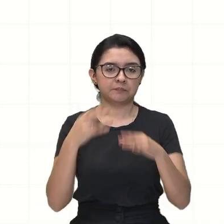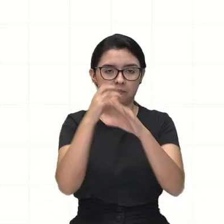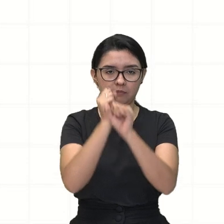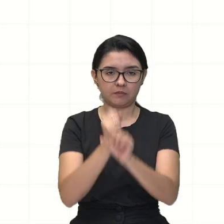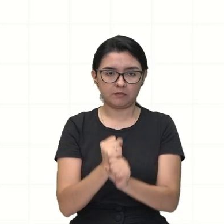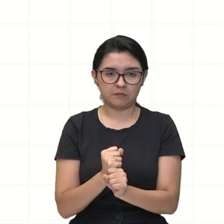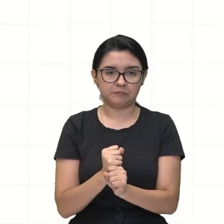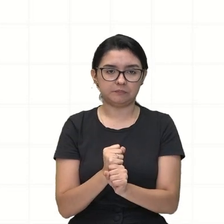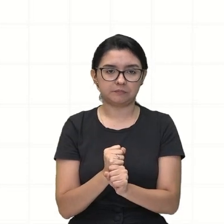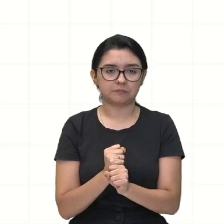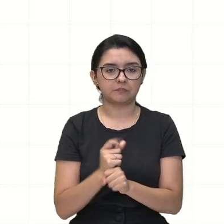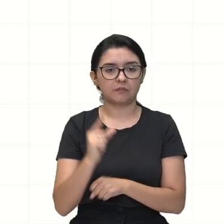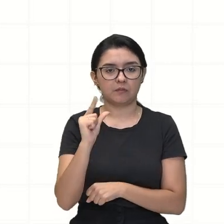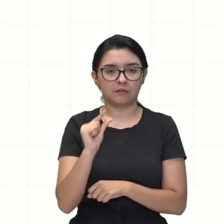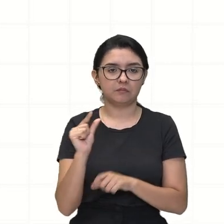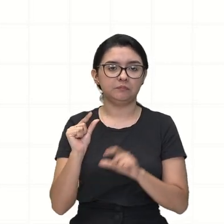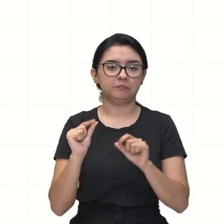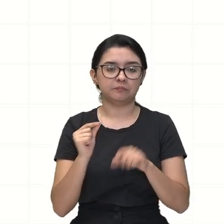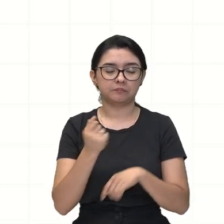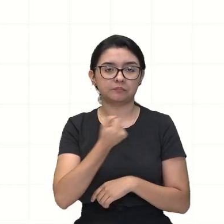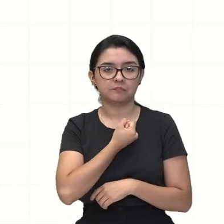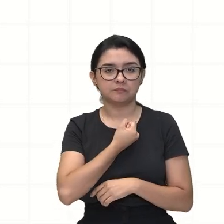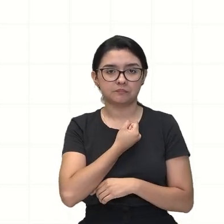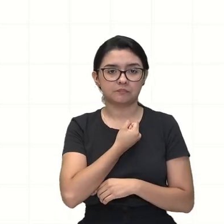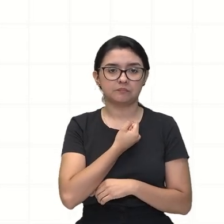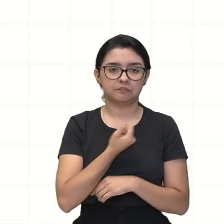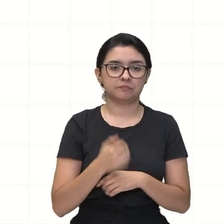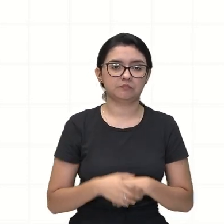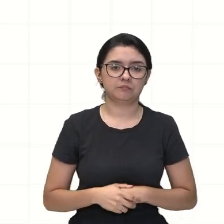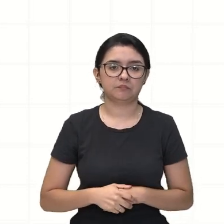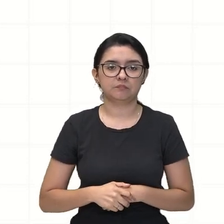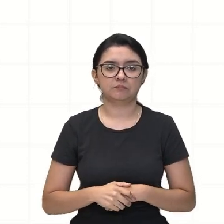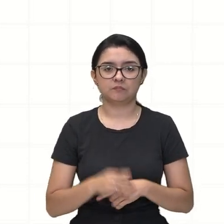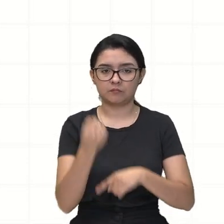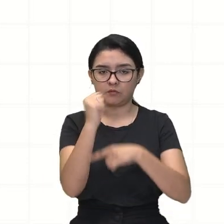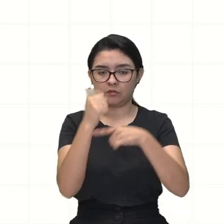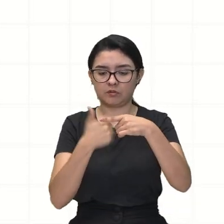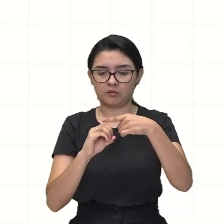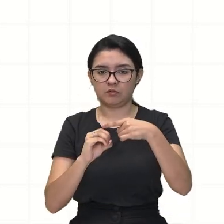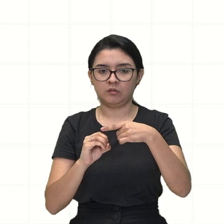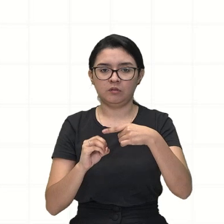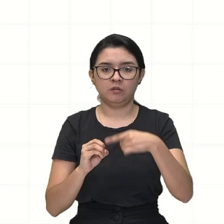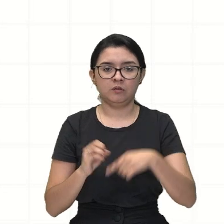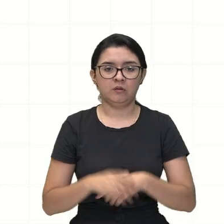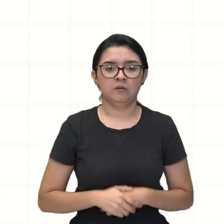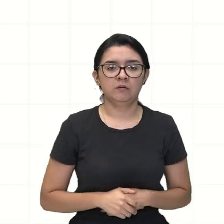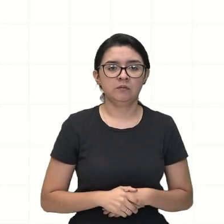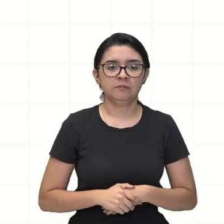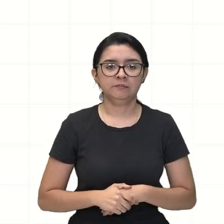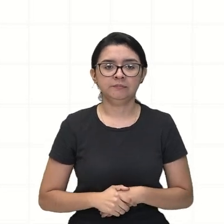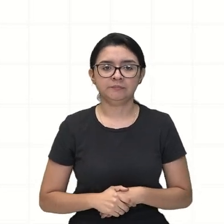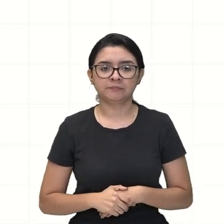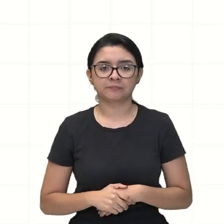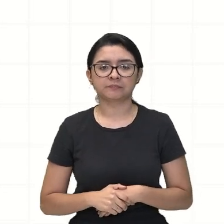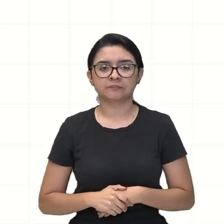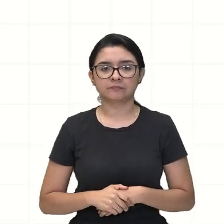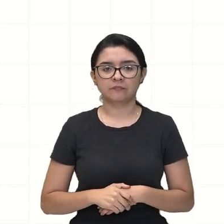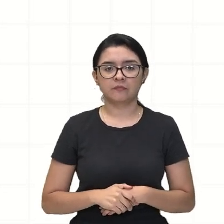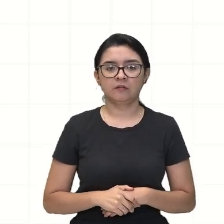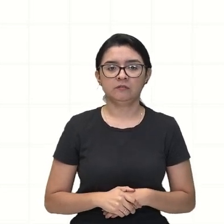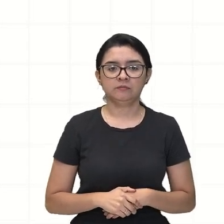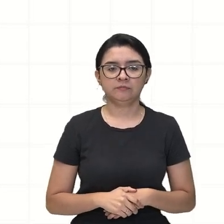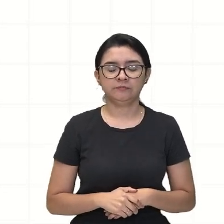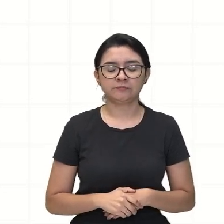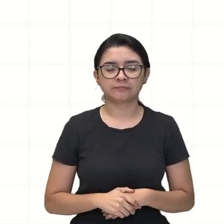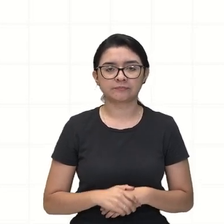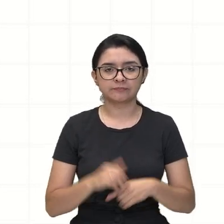menor múltiplo comum entre os denominadores, que no caso aqui são quem? 10 e 12. Esse cidadão aqui